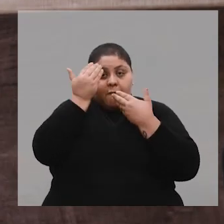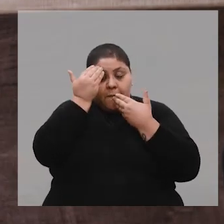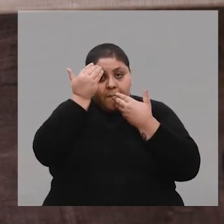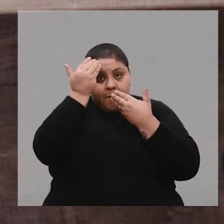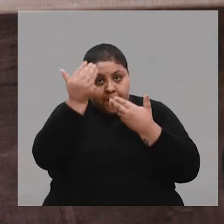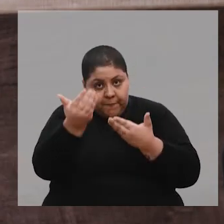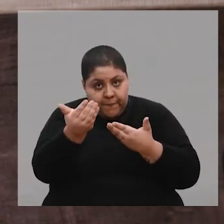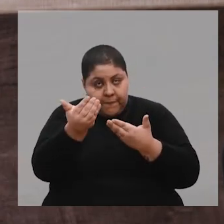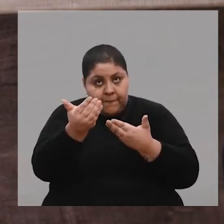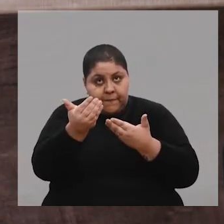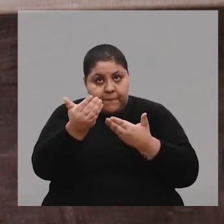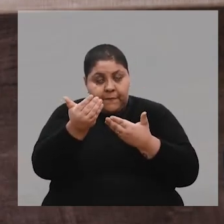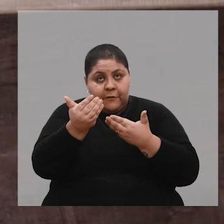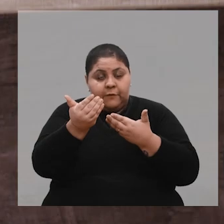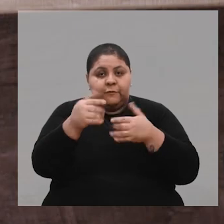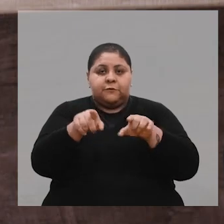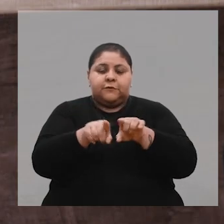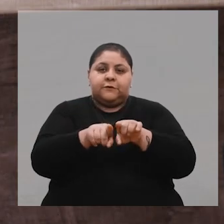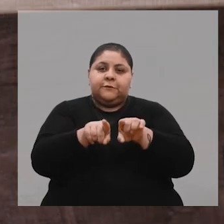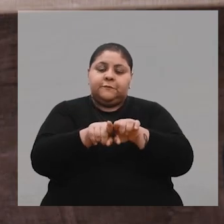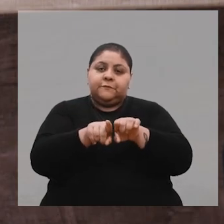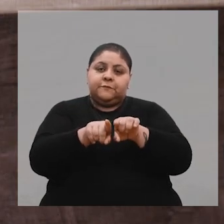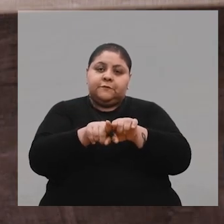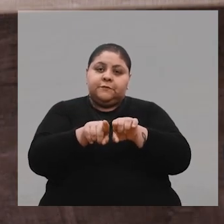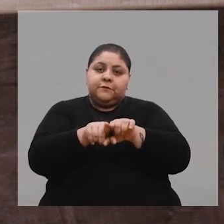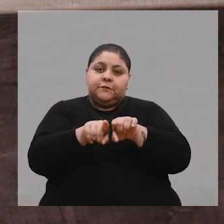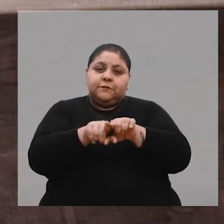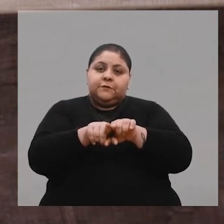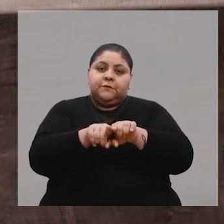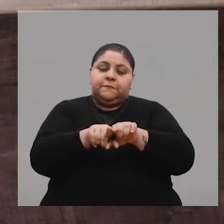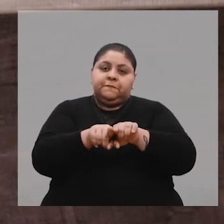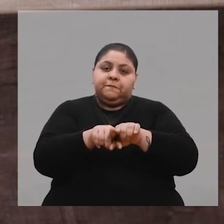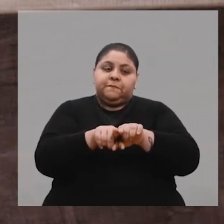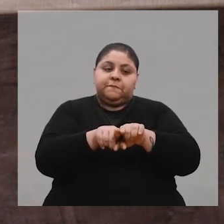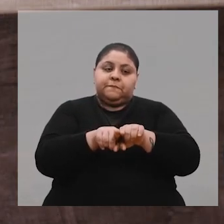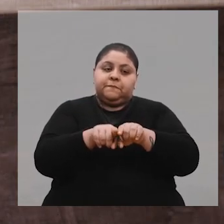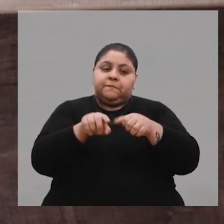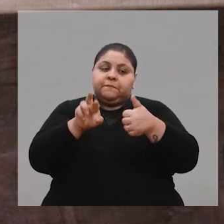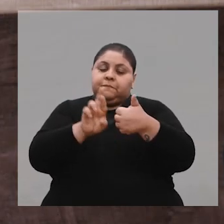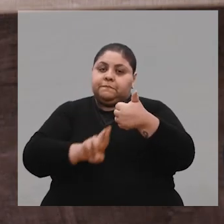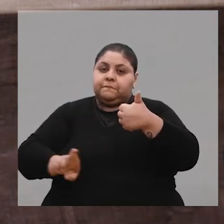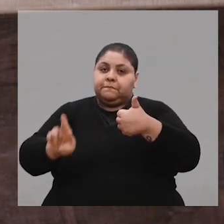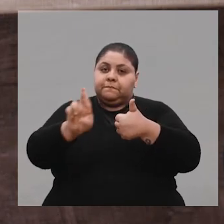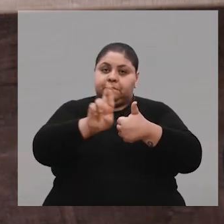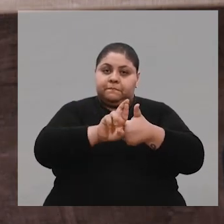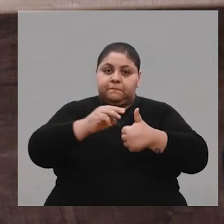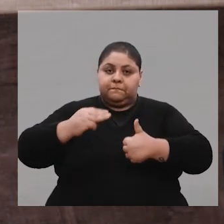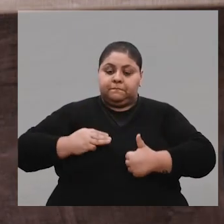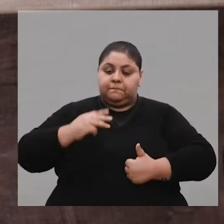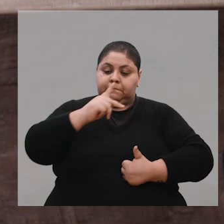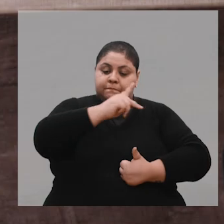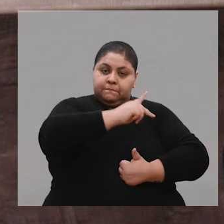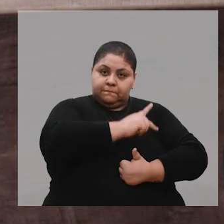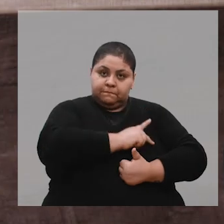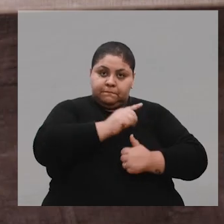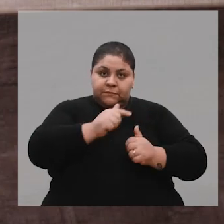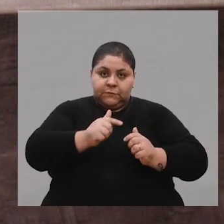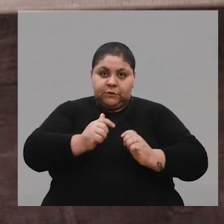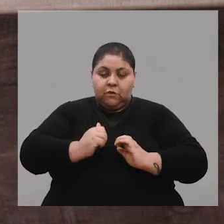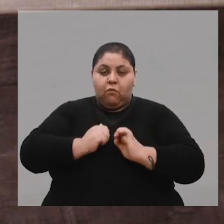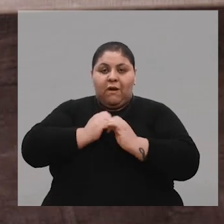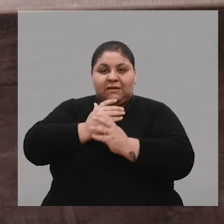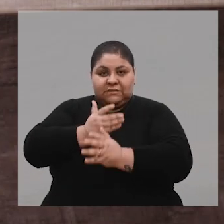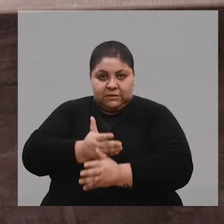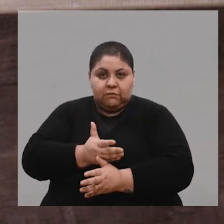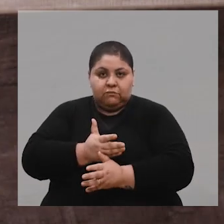agradecer ao nosso promotor Adrio Gelati, a qual estive ontem aqui no Ministério Público, que está, através de uma ação